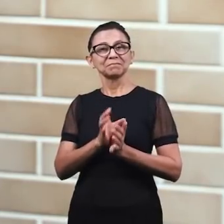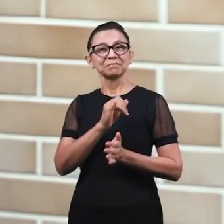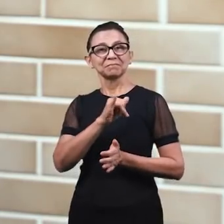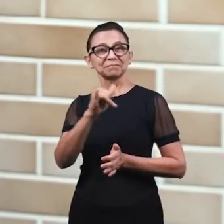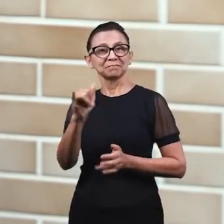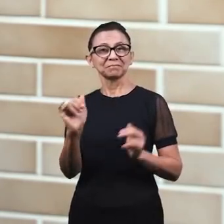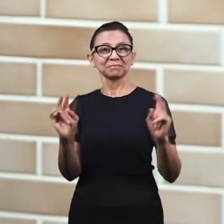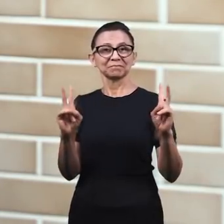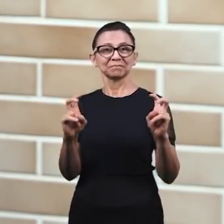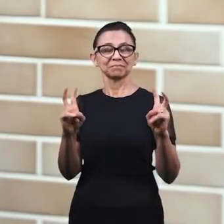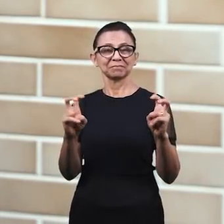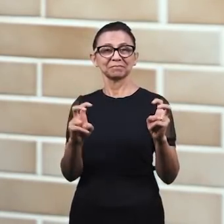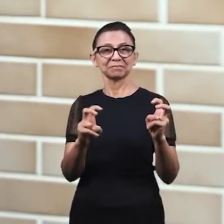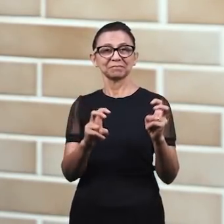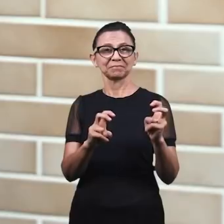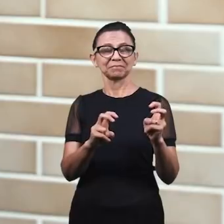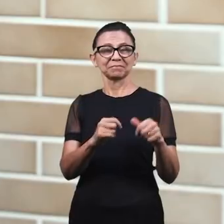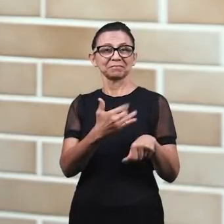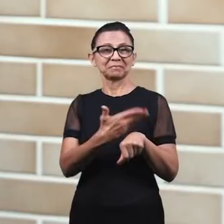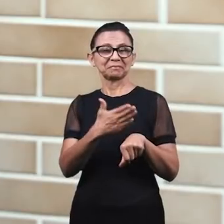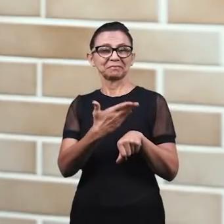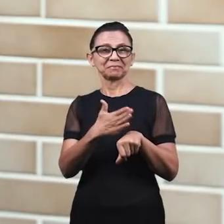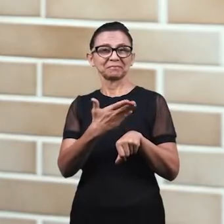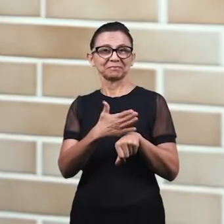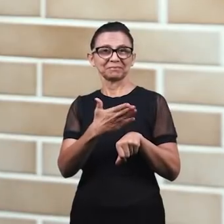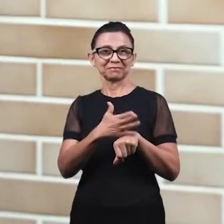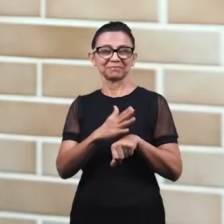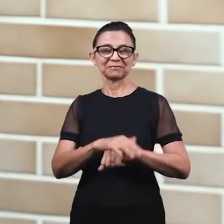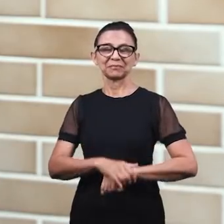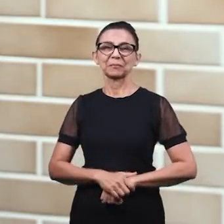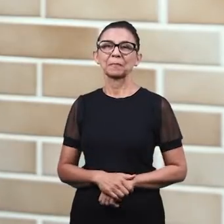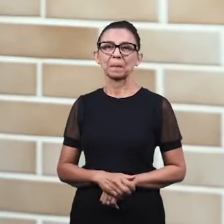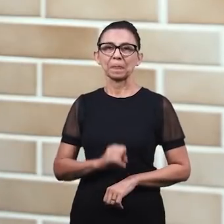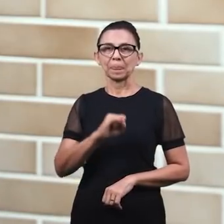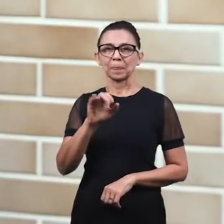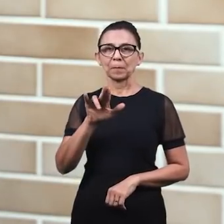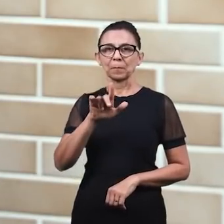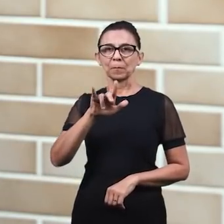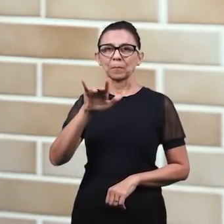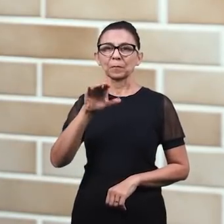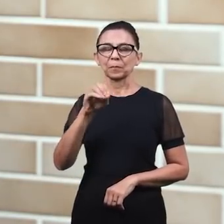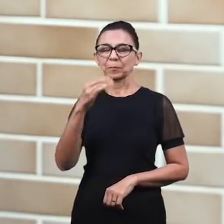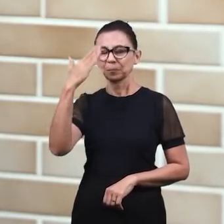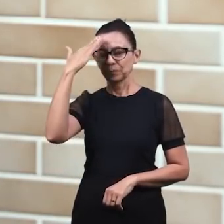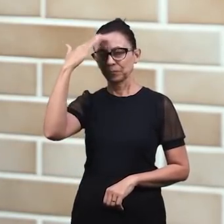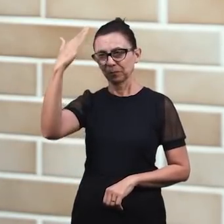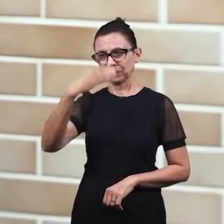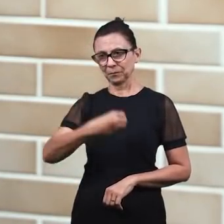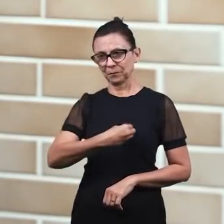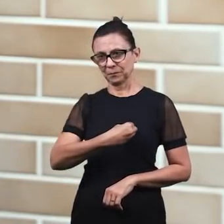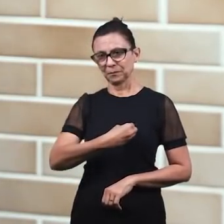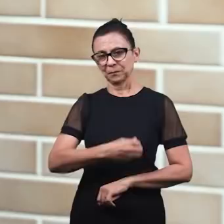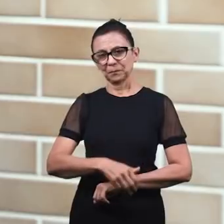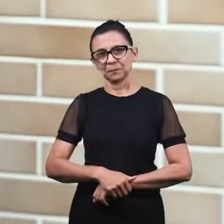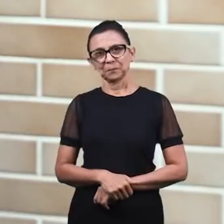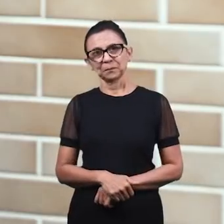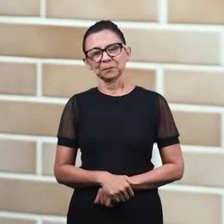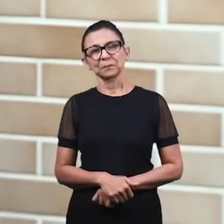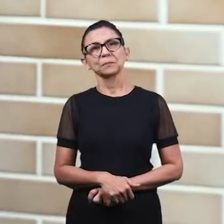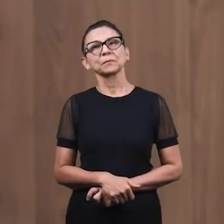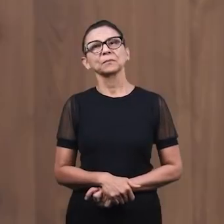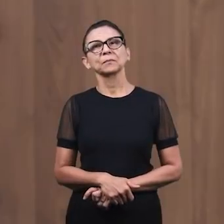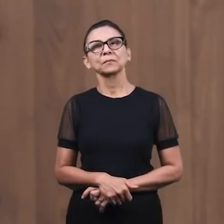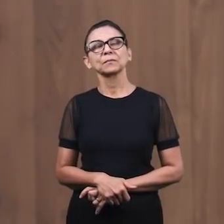de exercício. Muito bem colocado. Muito obrigado, Júlio Fontes, pela sua participação.